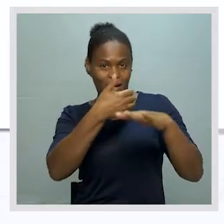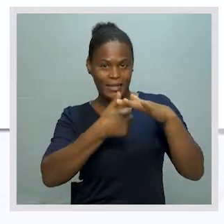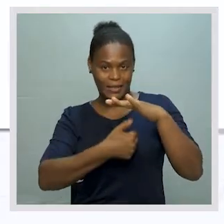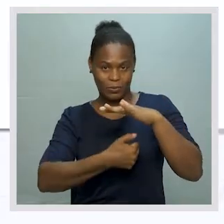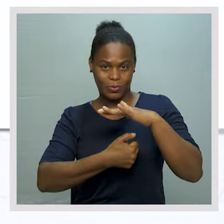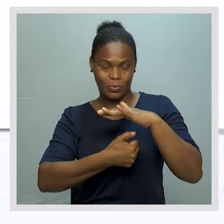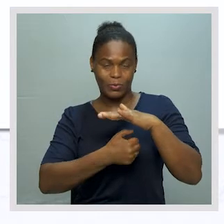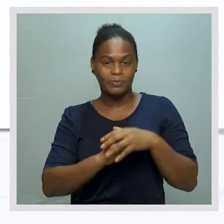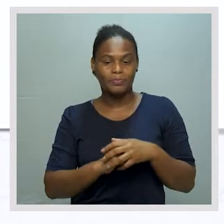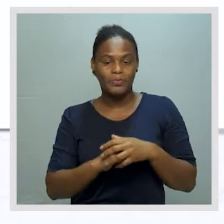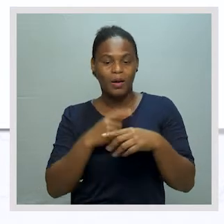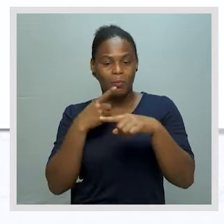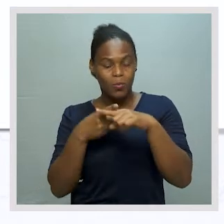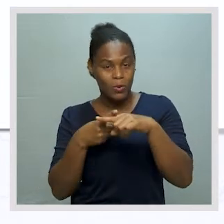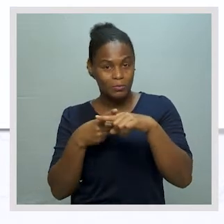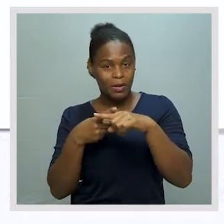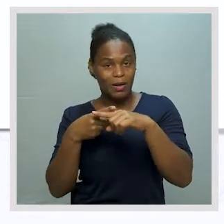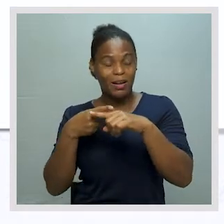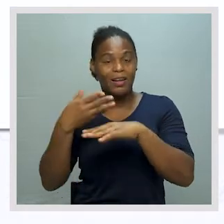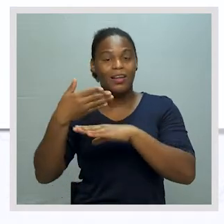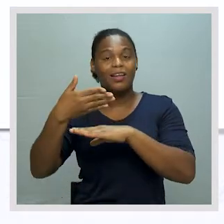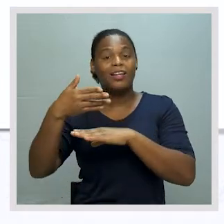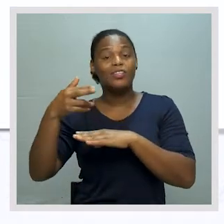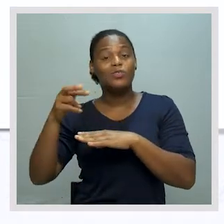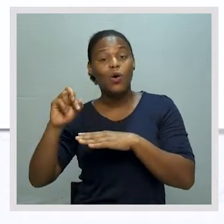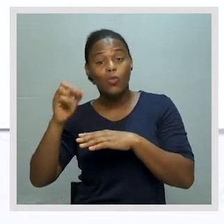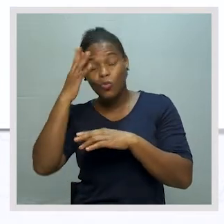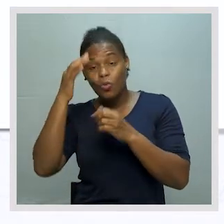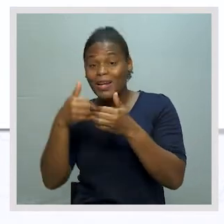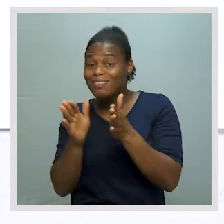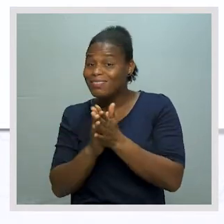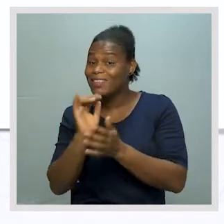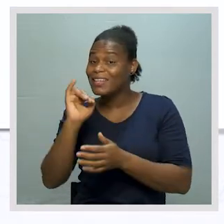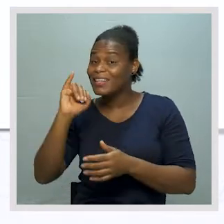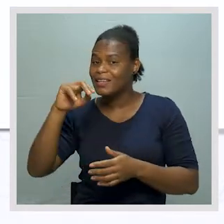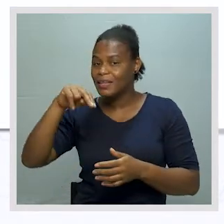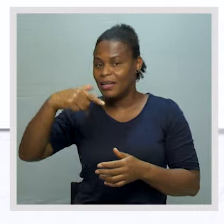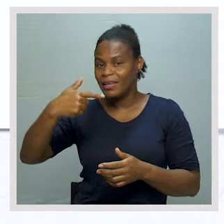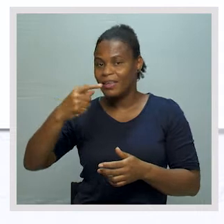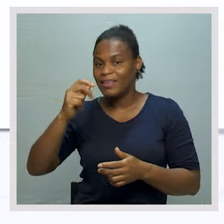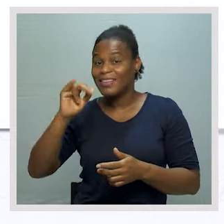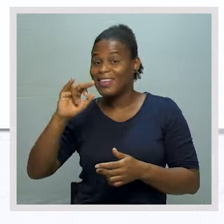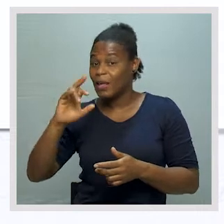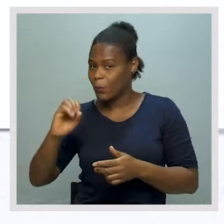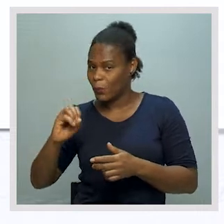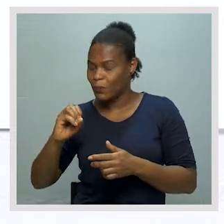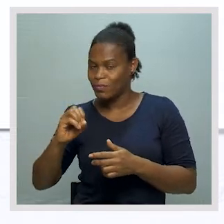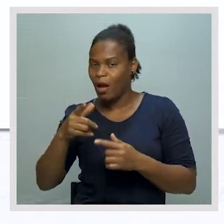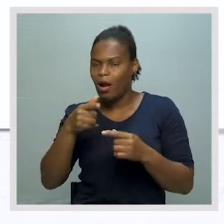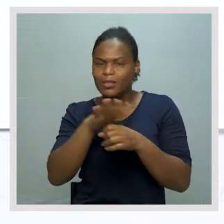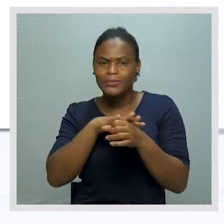1/5 a multiplicar pelo número inteiro 18. Então, esta é uma situação